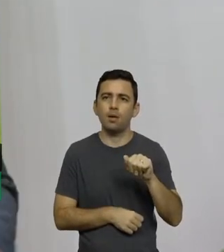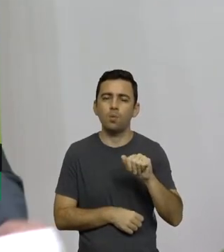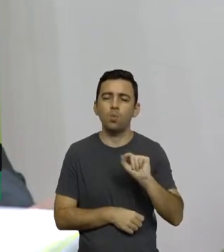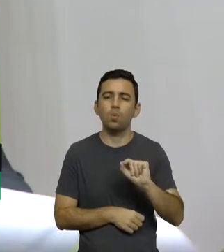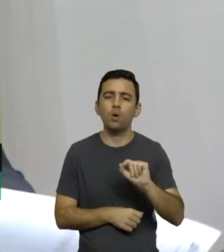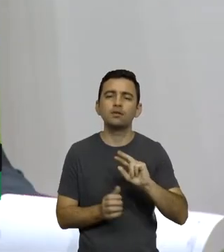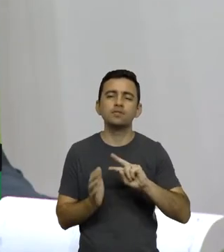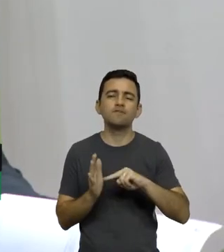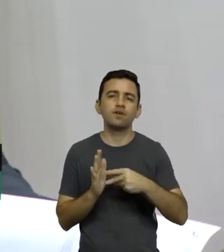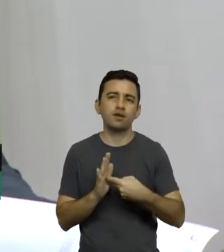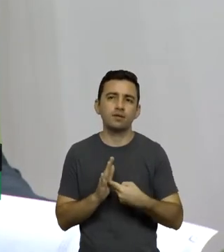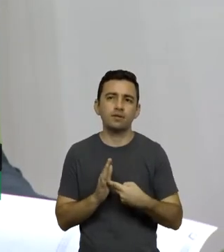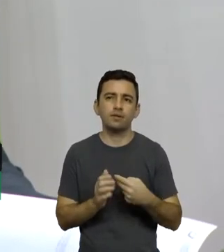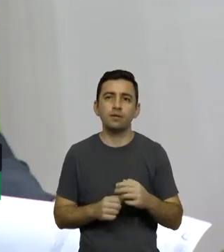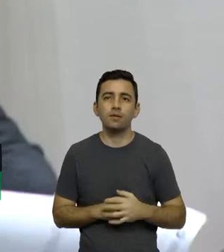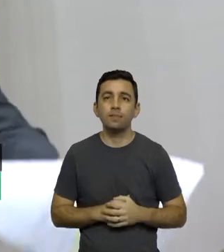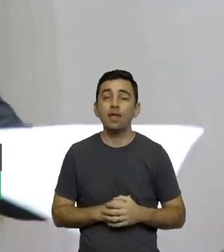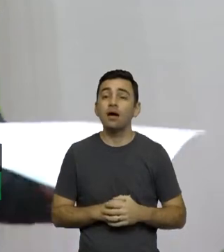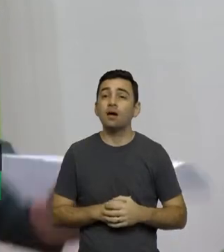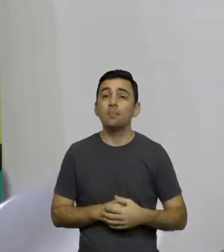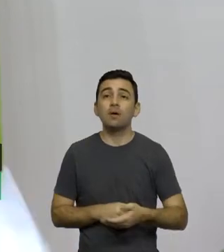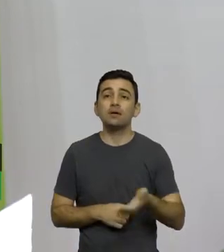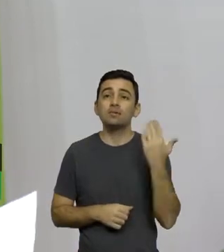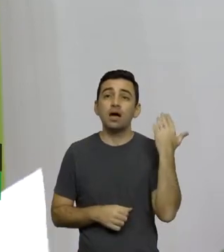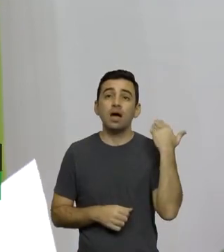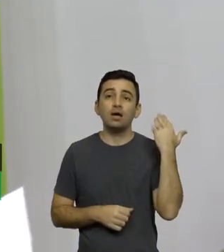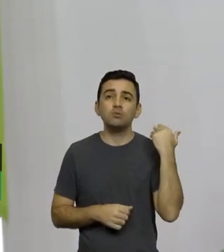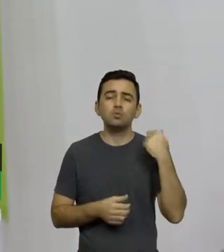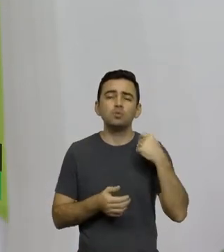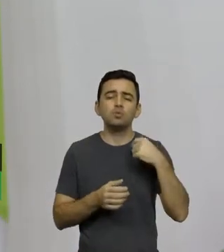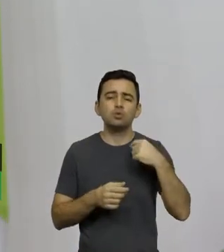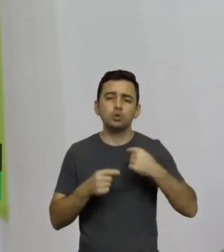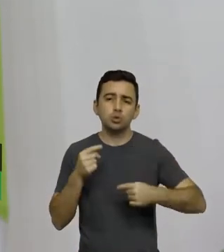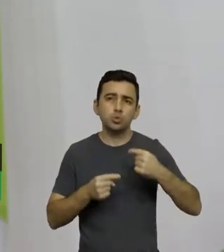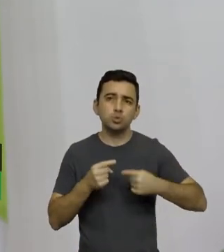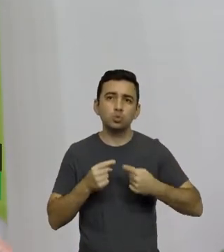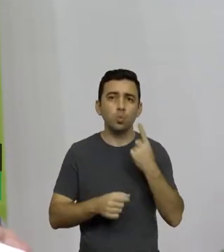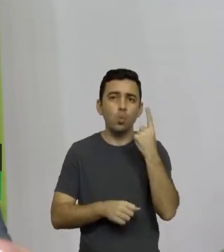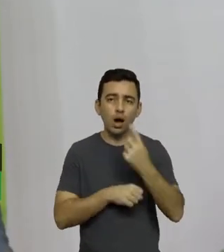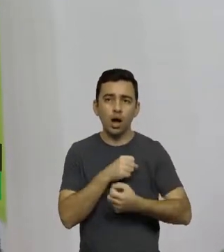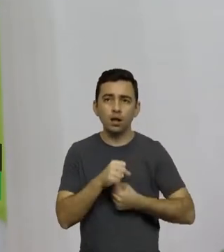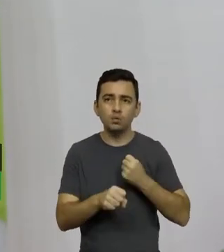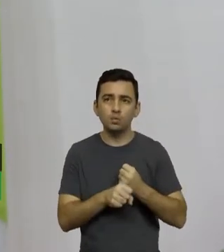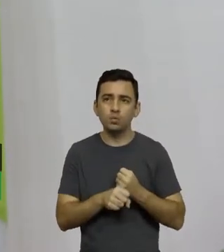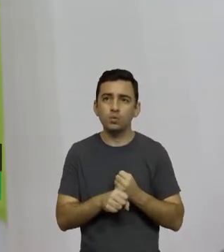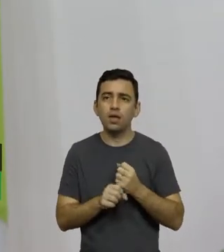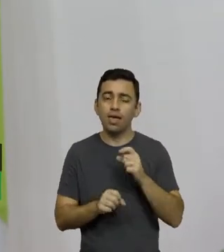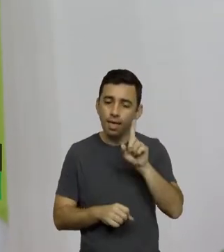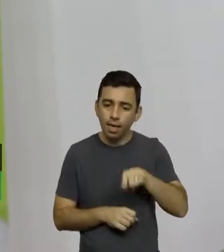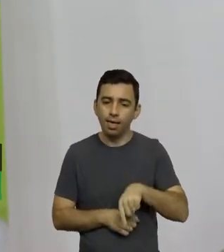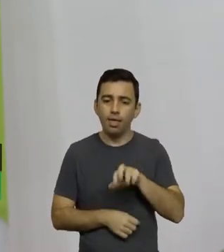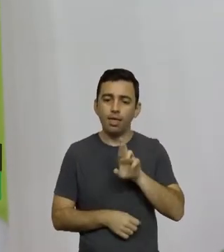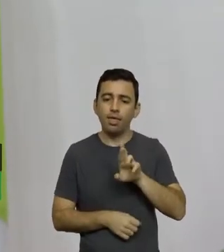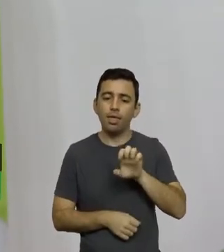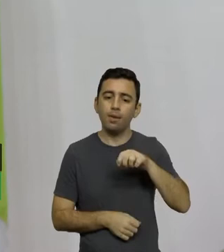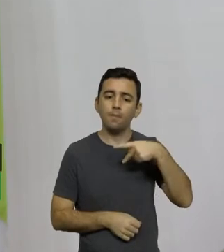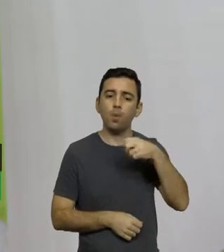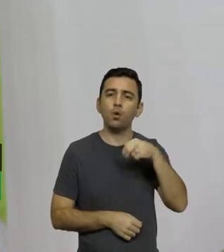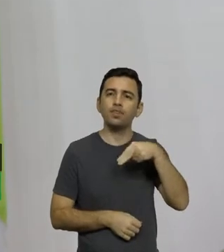Quando a minuta já estava pronta no passado, você vai discutir algo que já está pronto há um ano, para mim, é uma reponema o que vocês estão